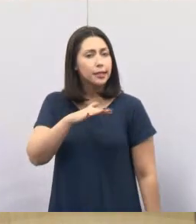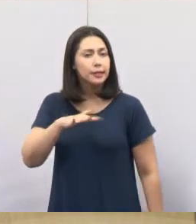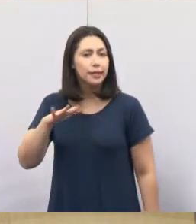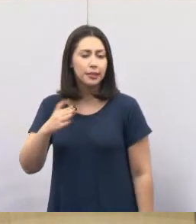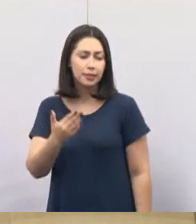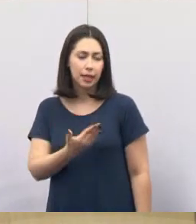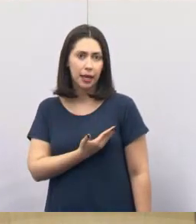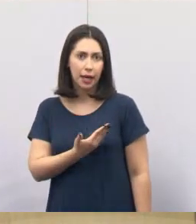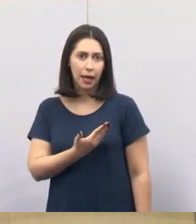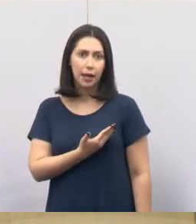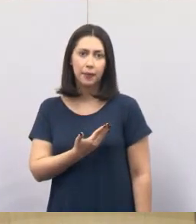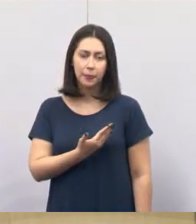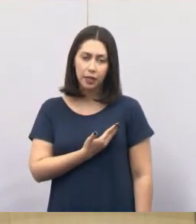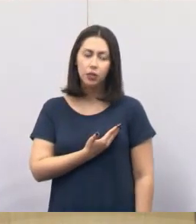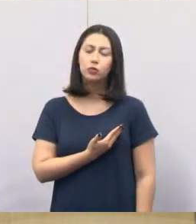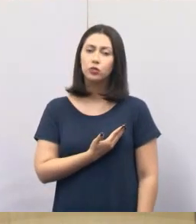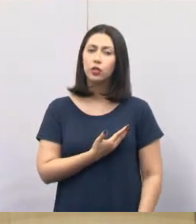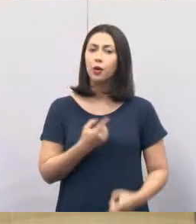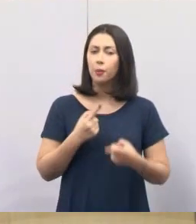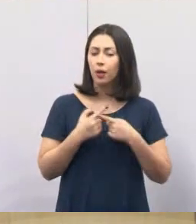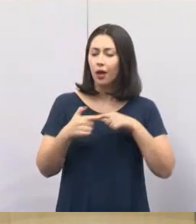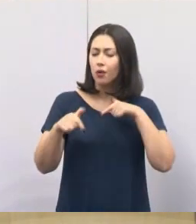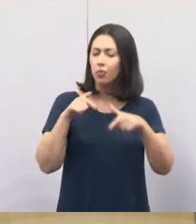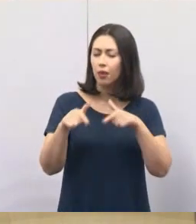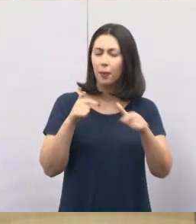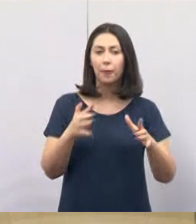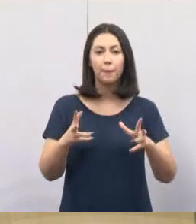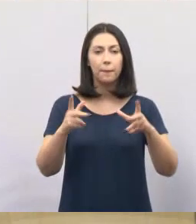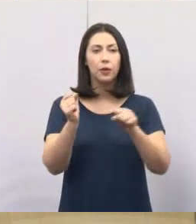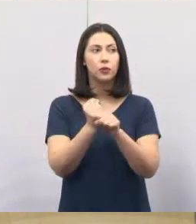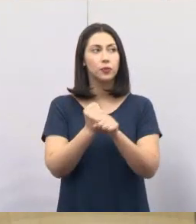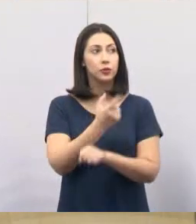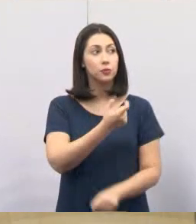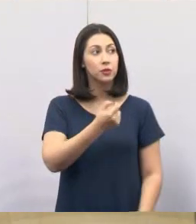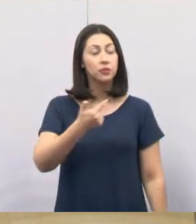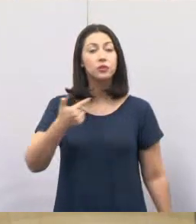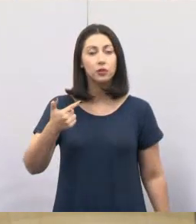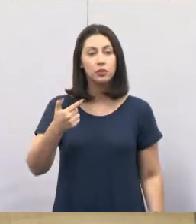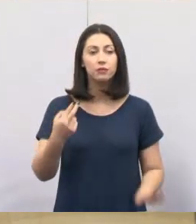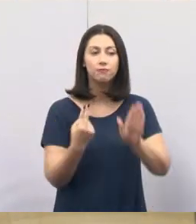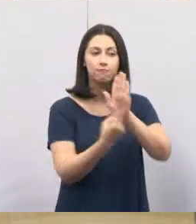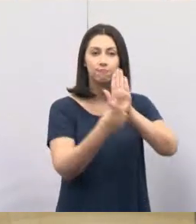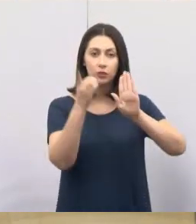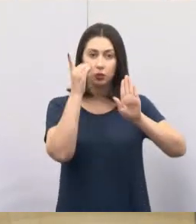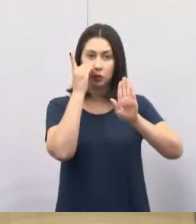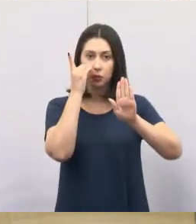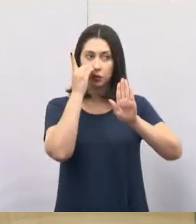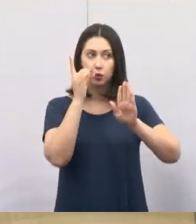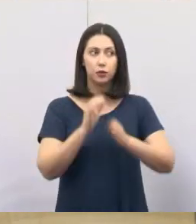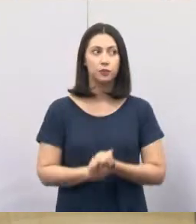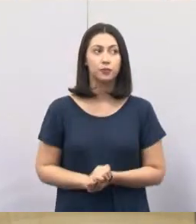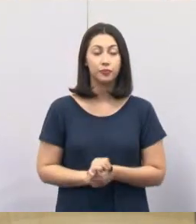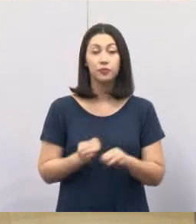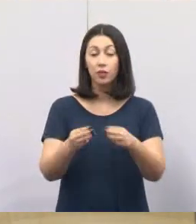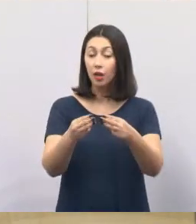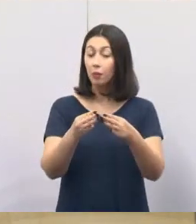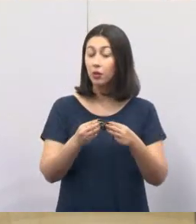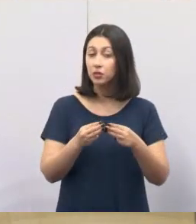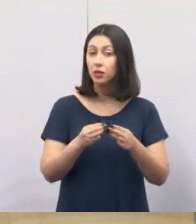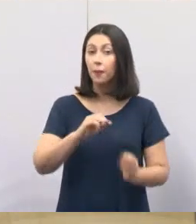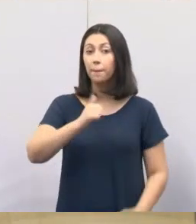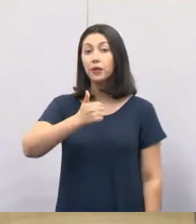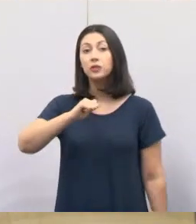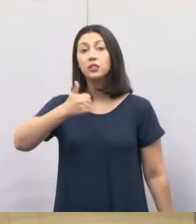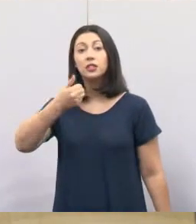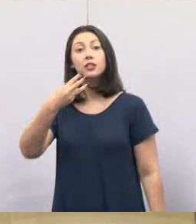pelo magnificente trabalho realizado ao longo do ano 2022. Autoria Dudi. Moção 1133,